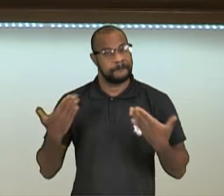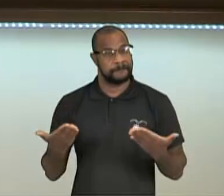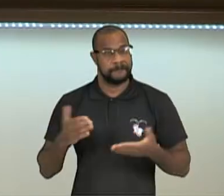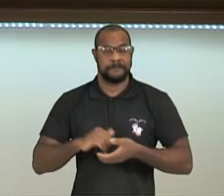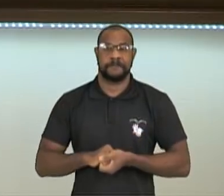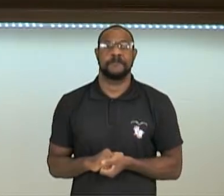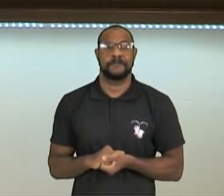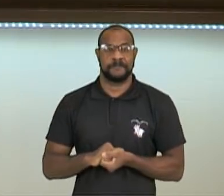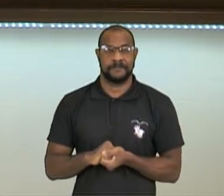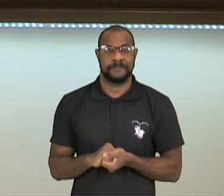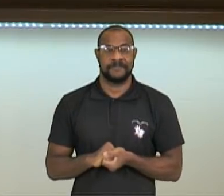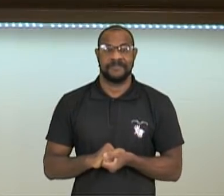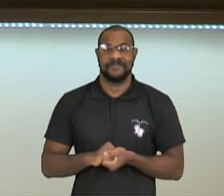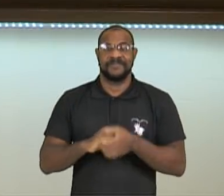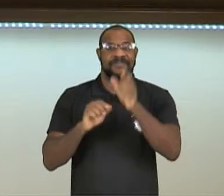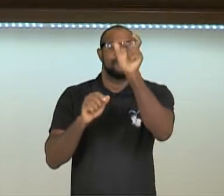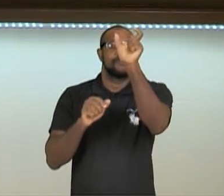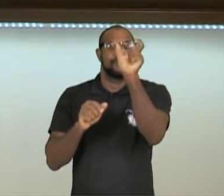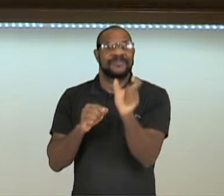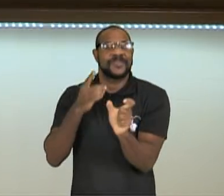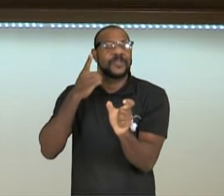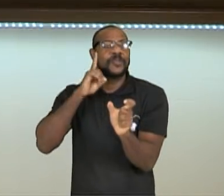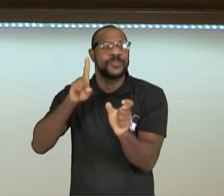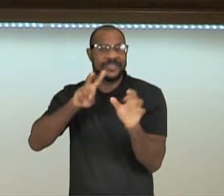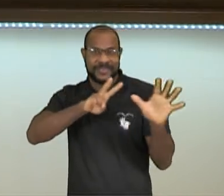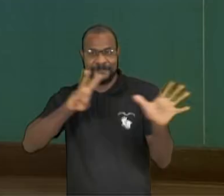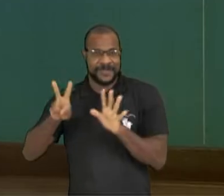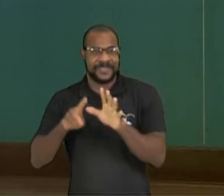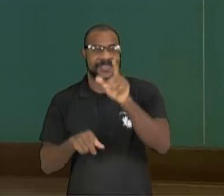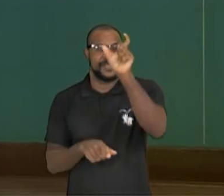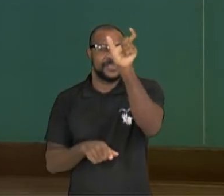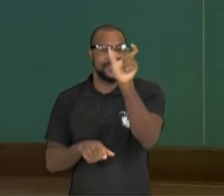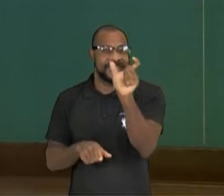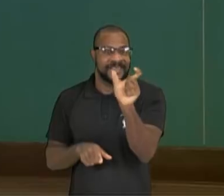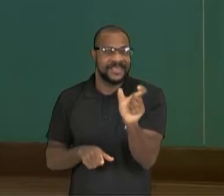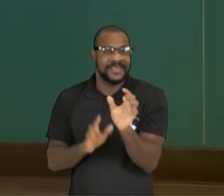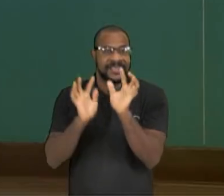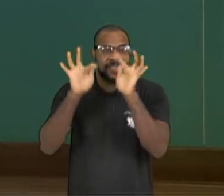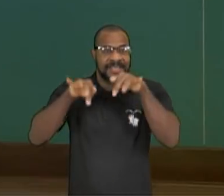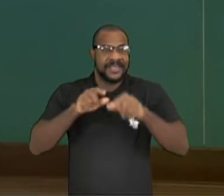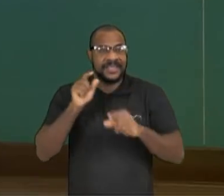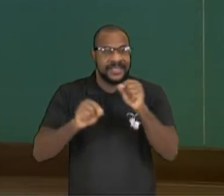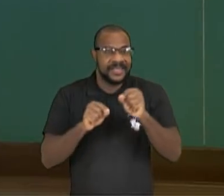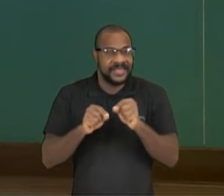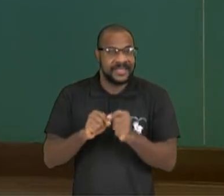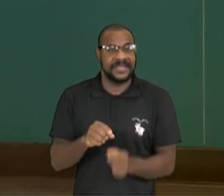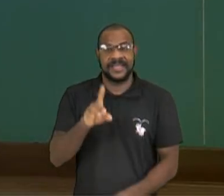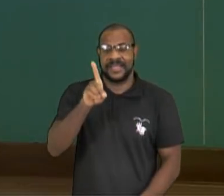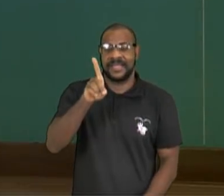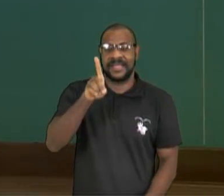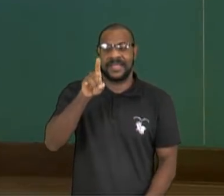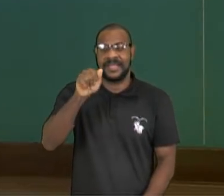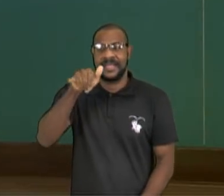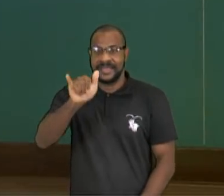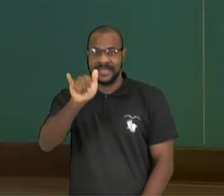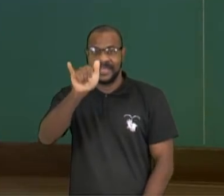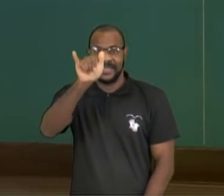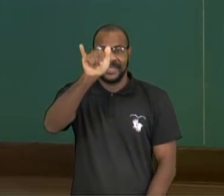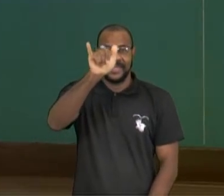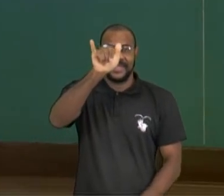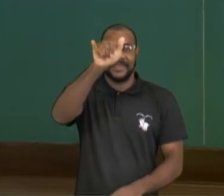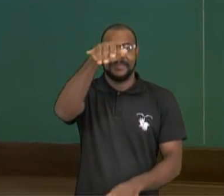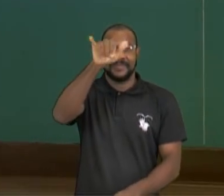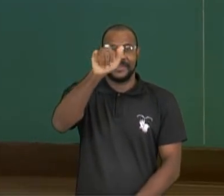Observe, então, que todos os dias da semana terminam com a palavrinha they, certo?